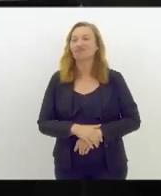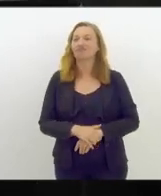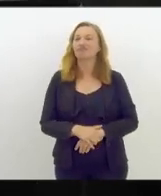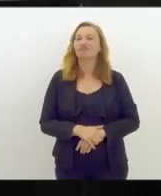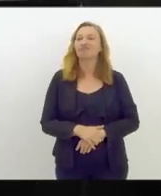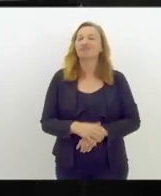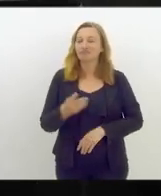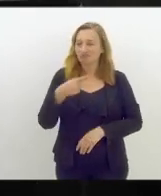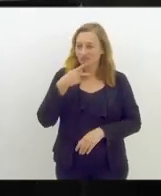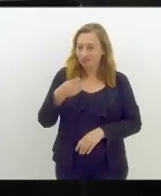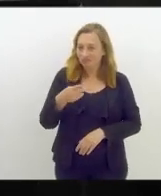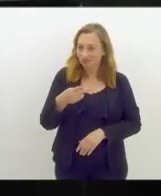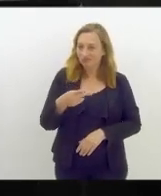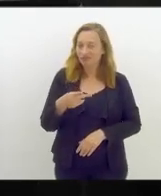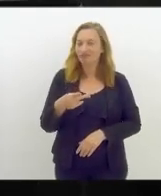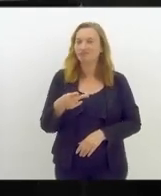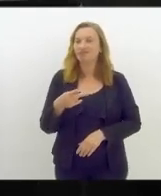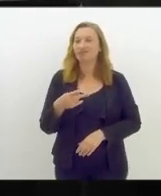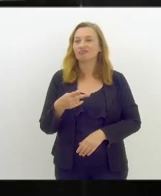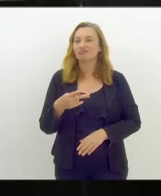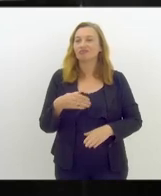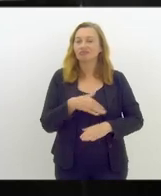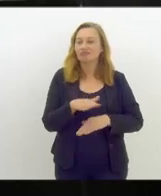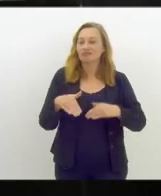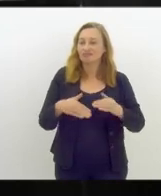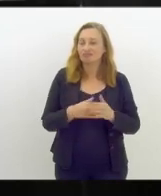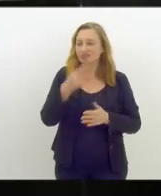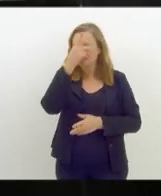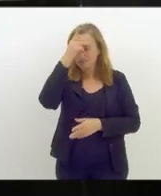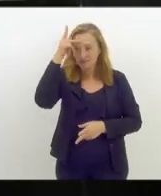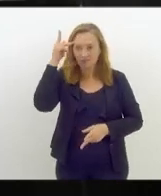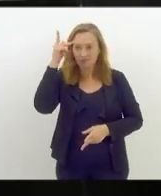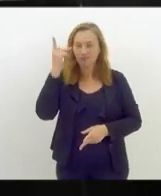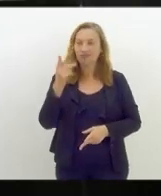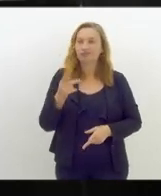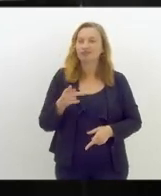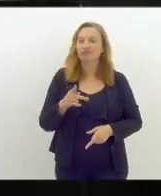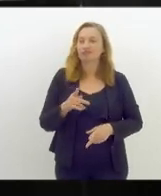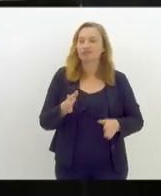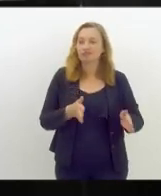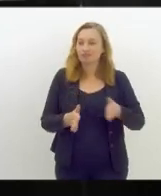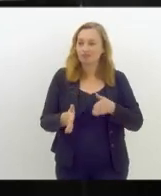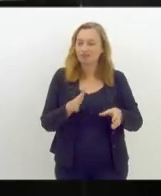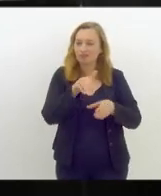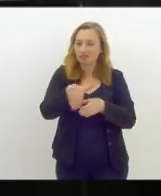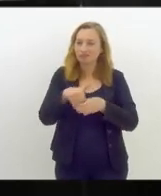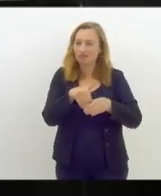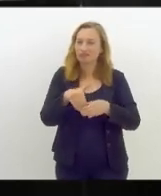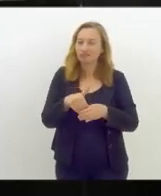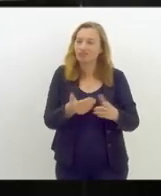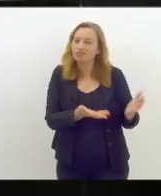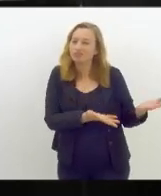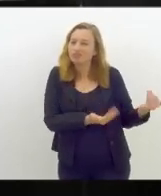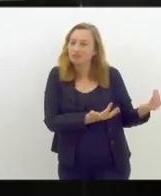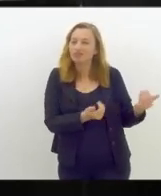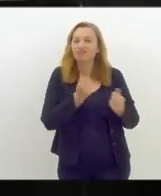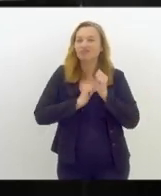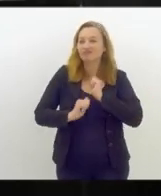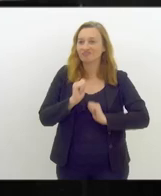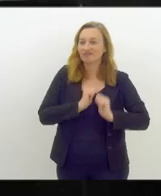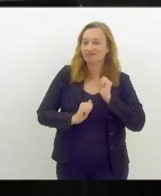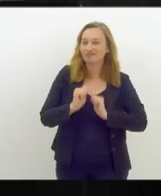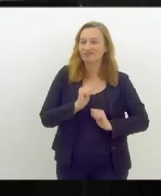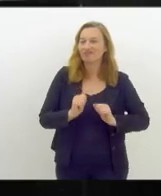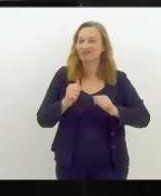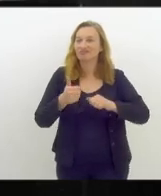as falas do eleitor e da eleitora nessa jornada eleitoral. Jovens ansiando pela